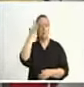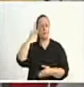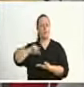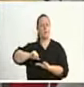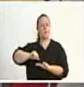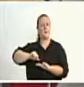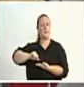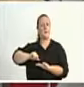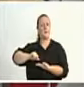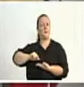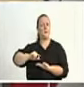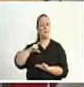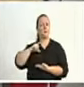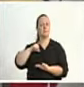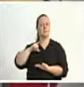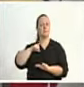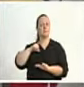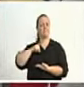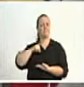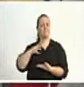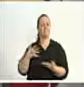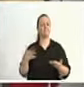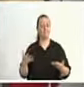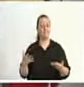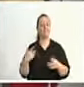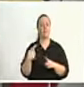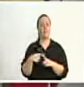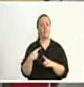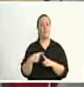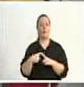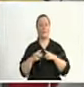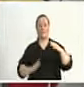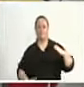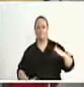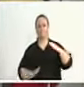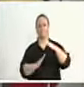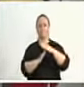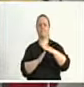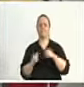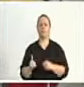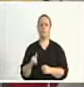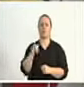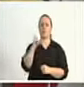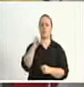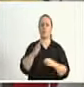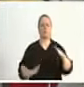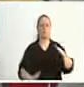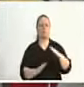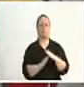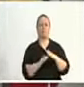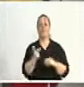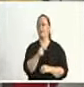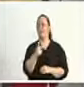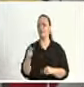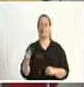capital financeiro, quando não coloca teto para o pagamento dos juros, não taxa as grandes